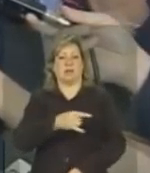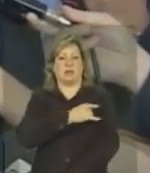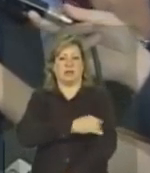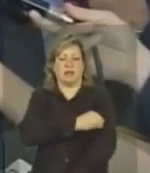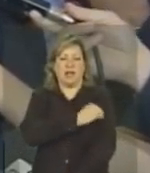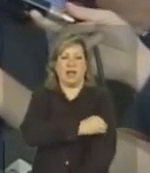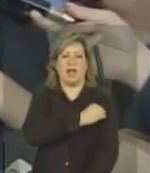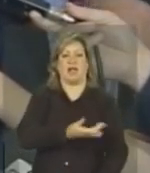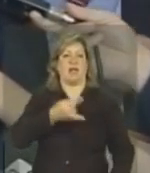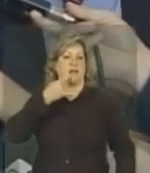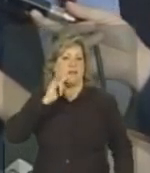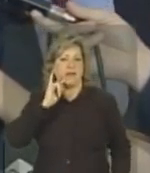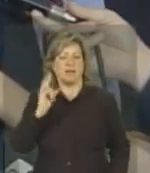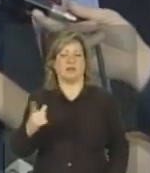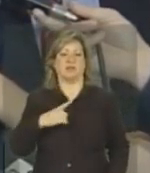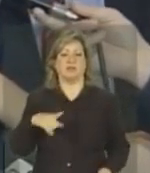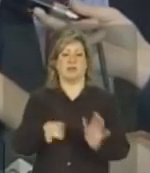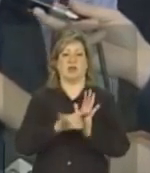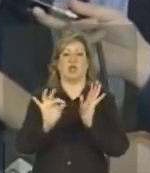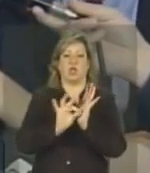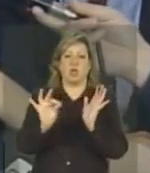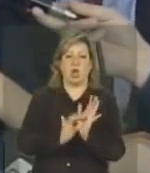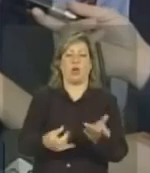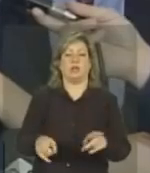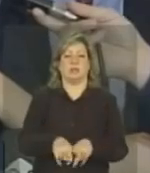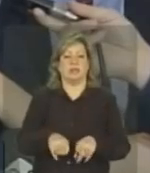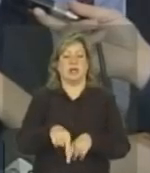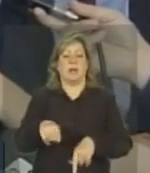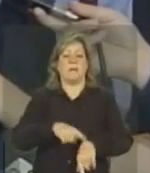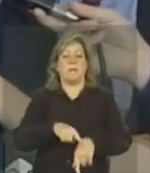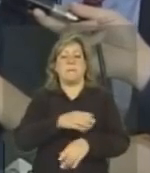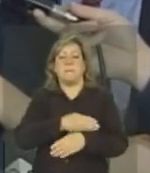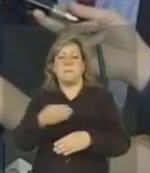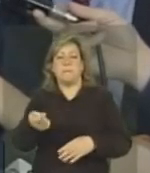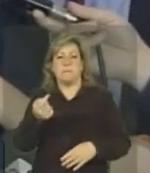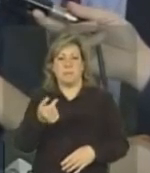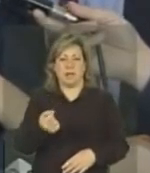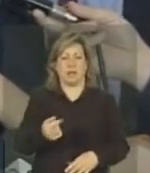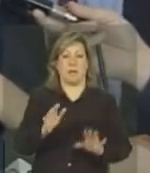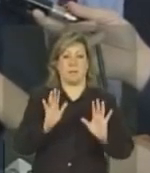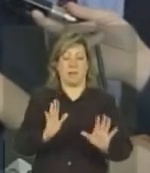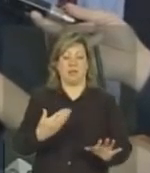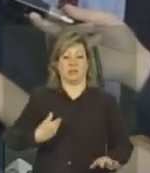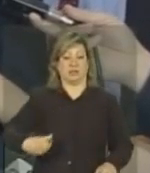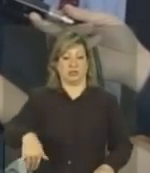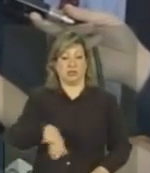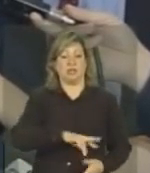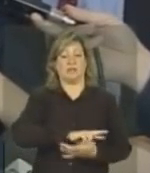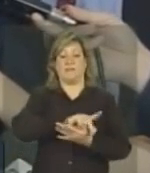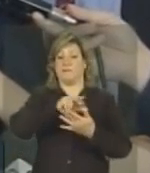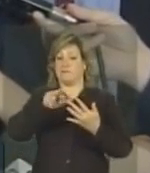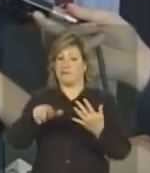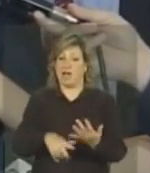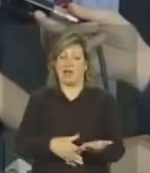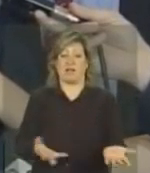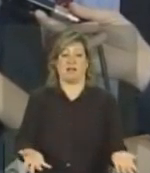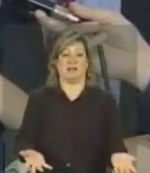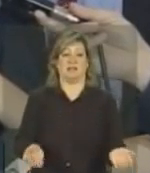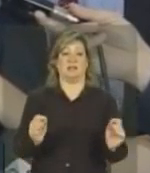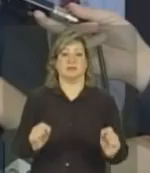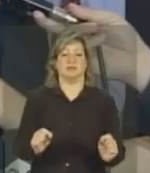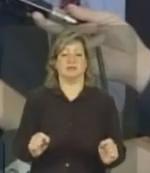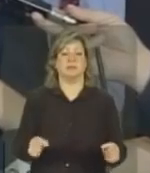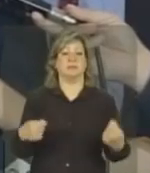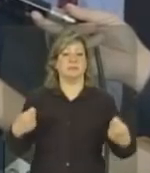para situações que exijam isso. Esse é um período de curta duração. Agora nós, em várias situações, precisamos de